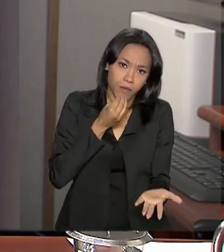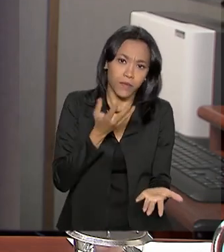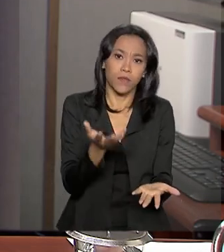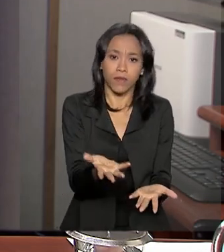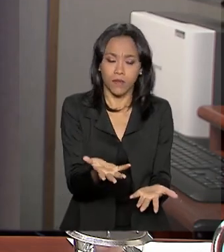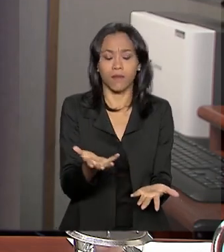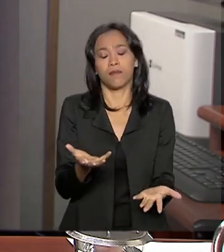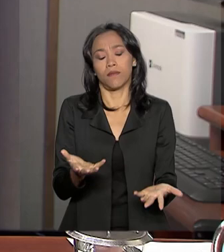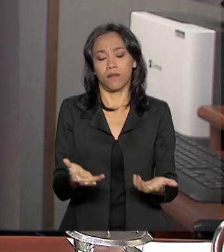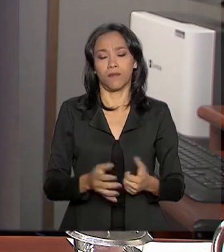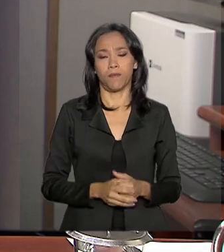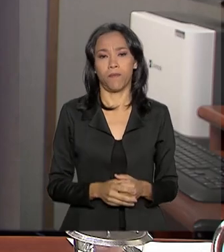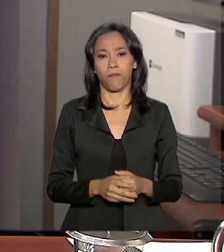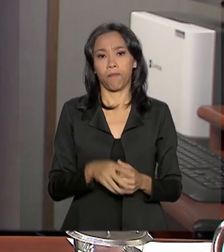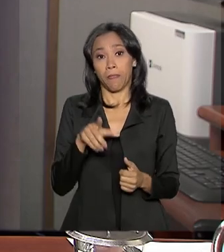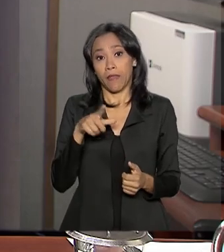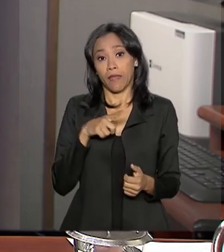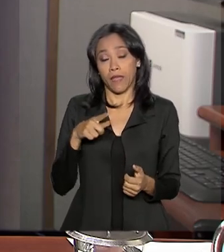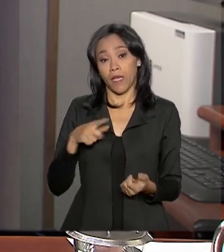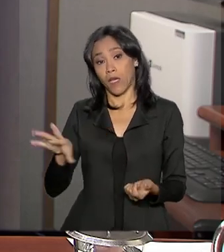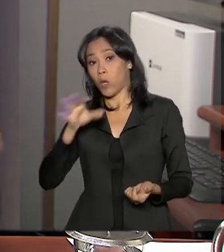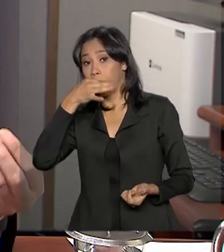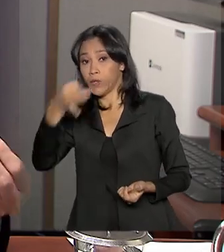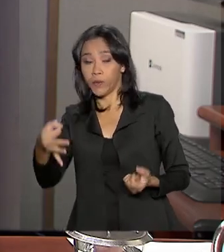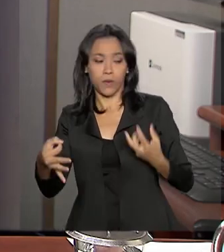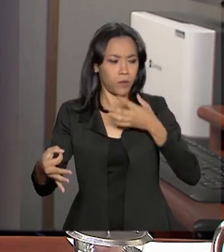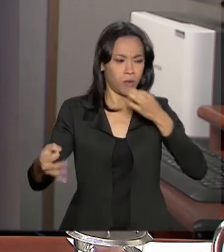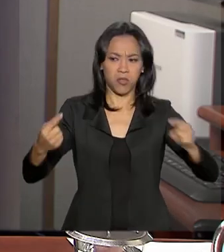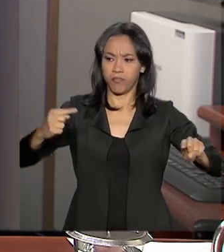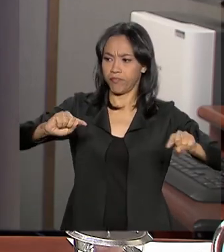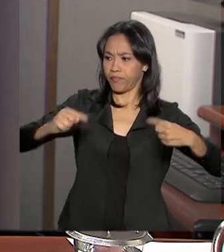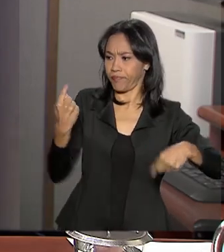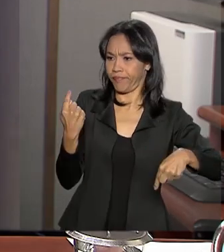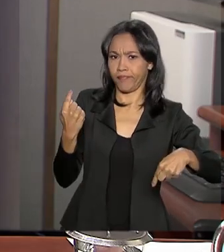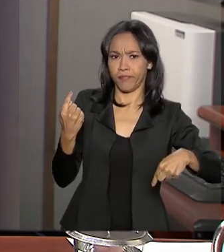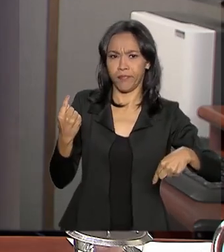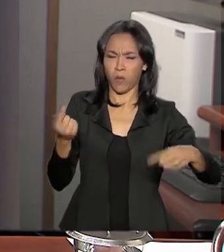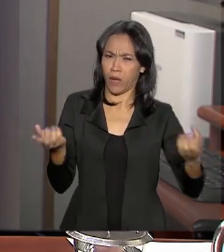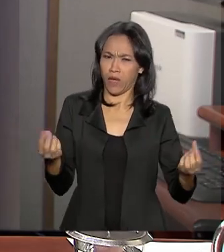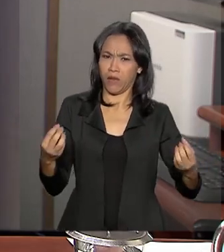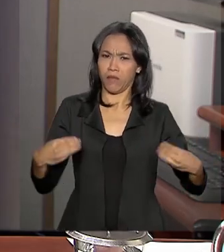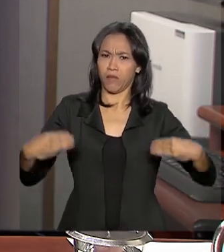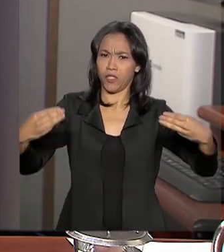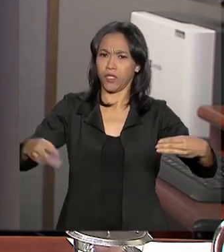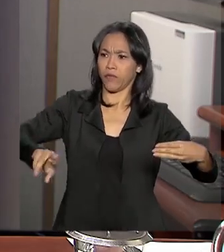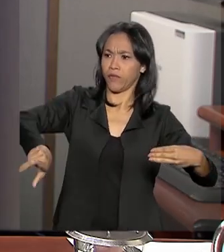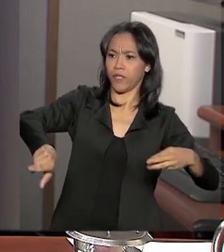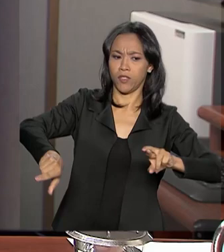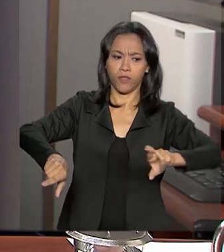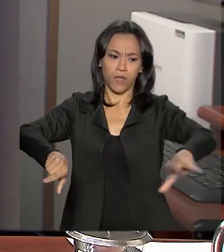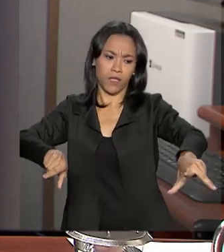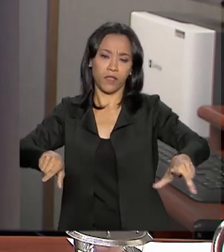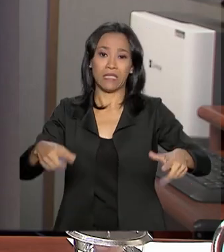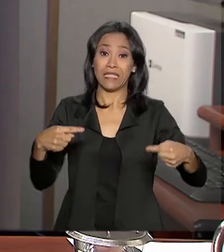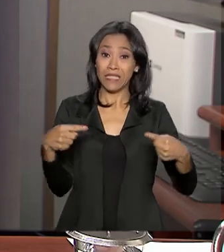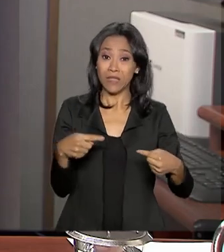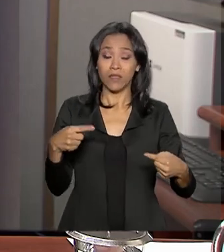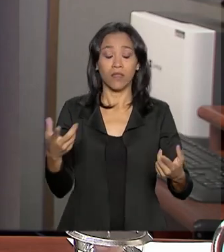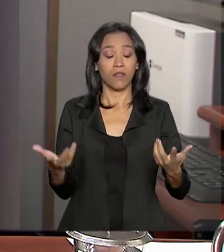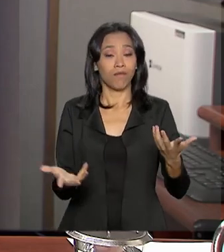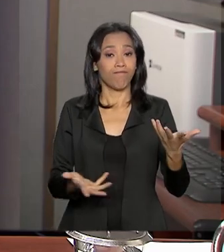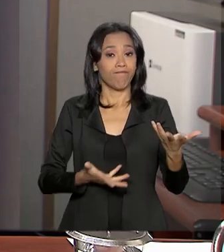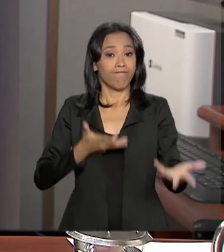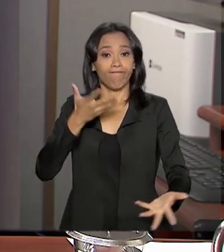ter posições um tanto divergentes entre um ministério e outro, o que acabava fazendo com que o